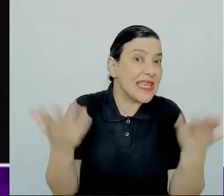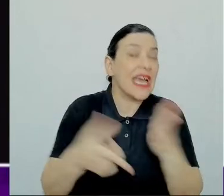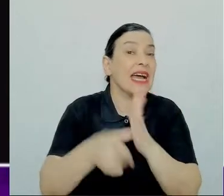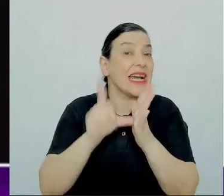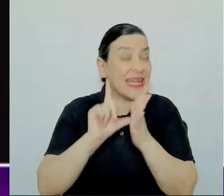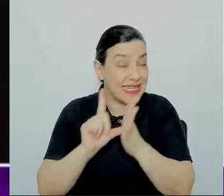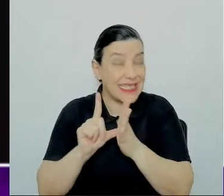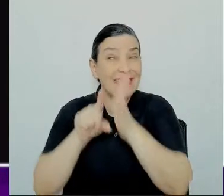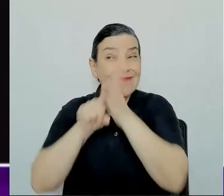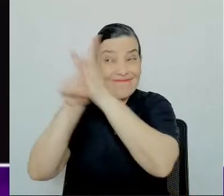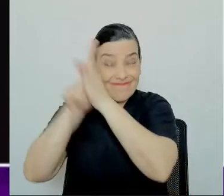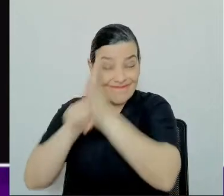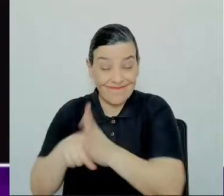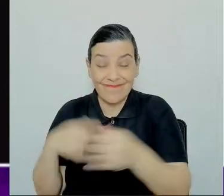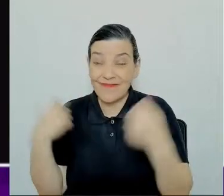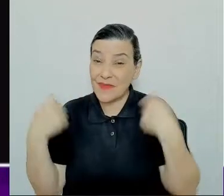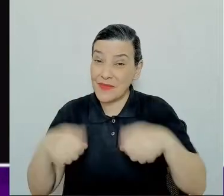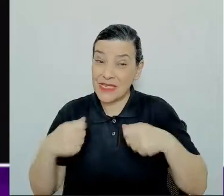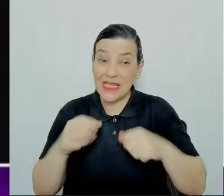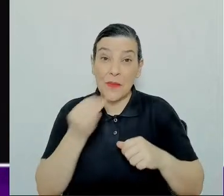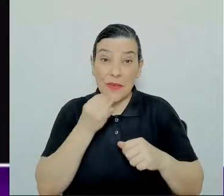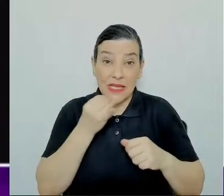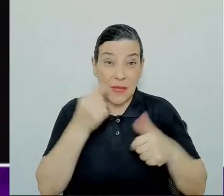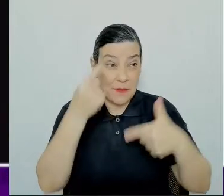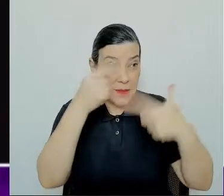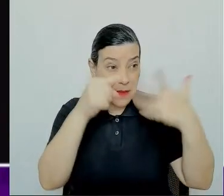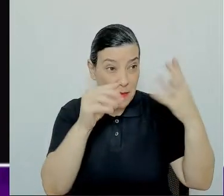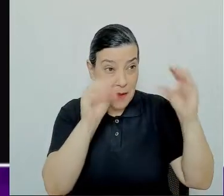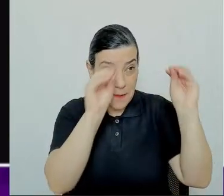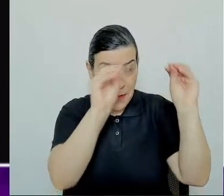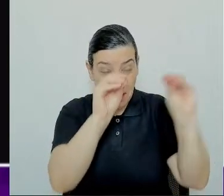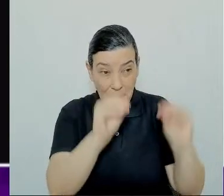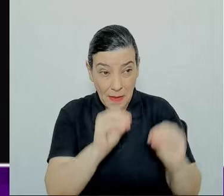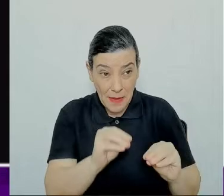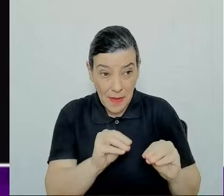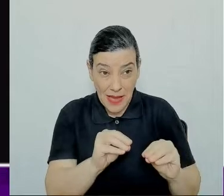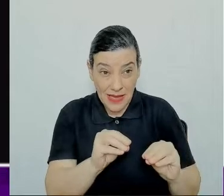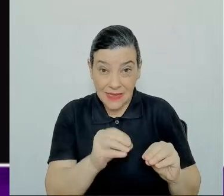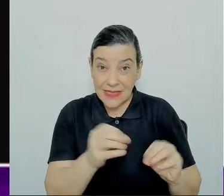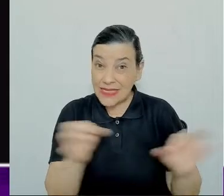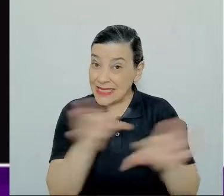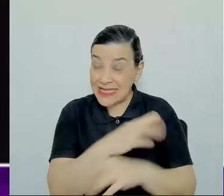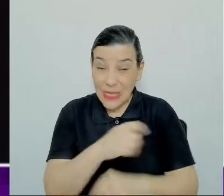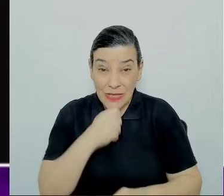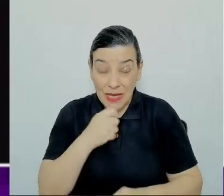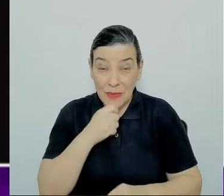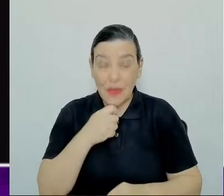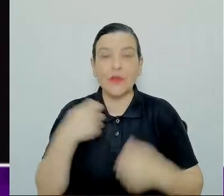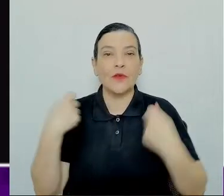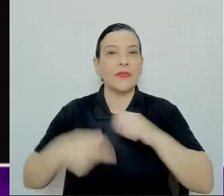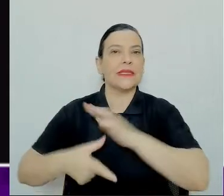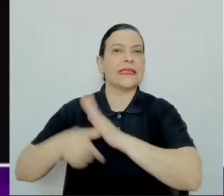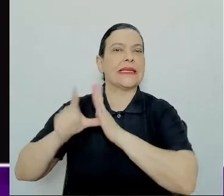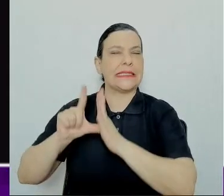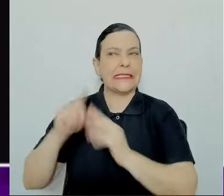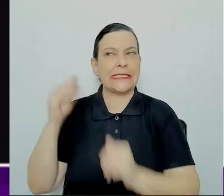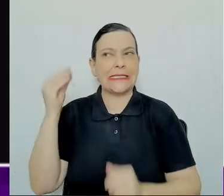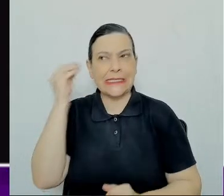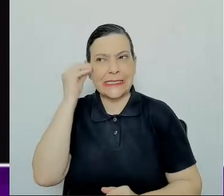estou colocando ainda não é o suficiente. Para onde ele iria? Então, visando o próximo passo, tentar